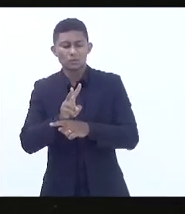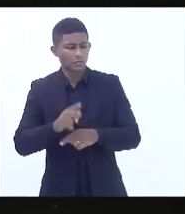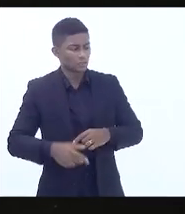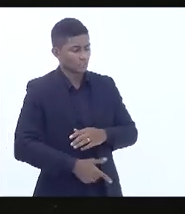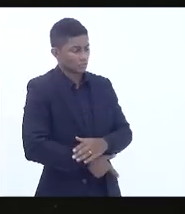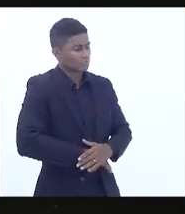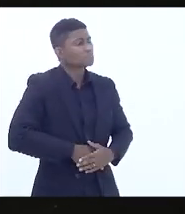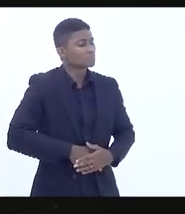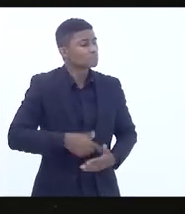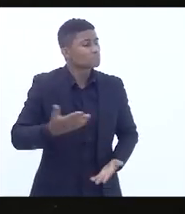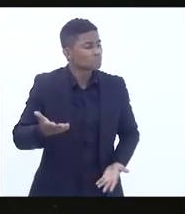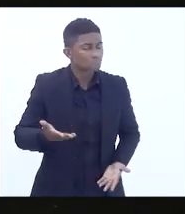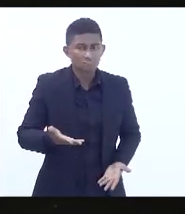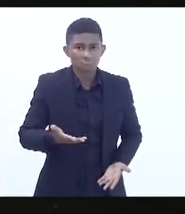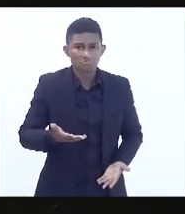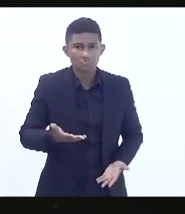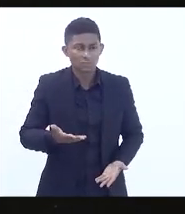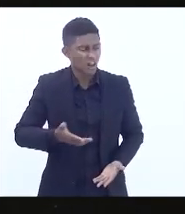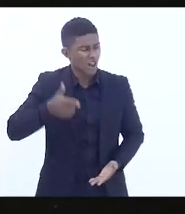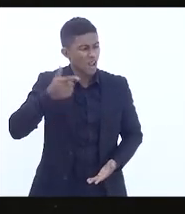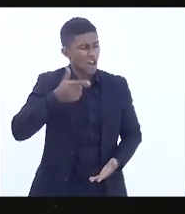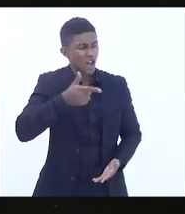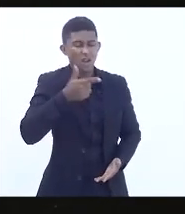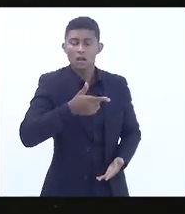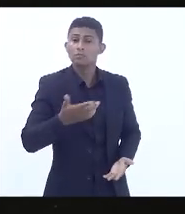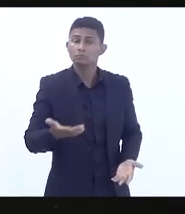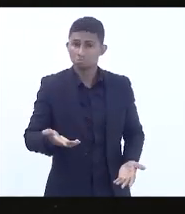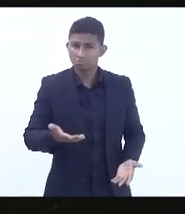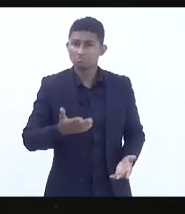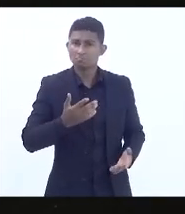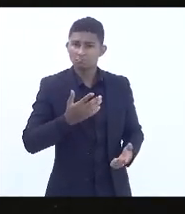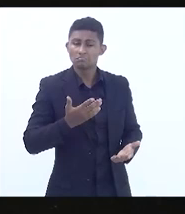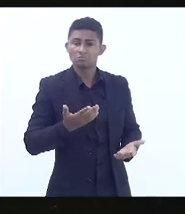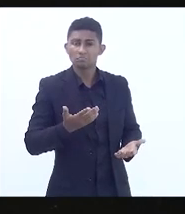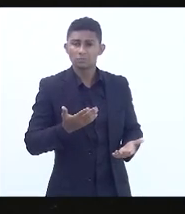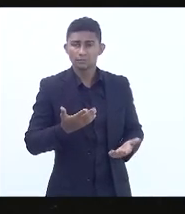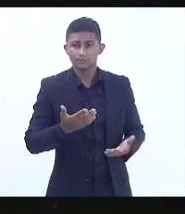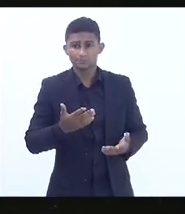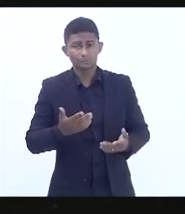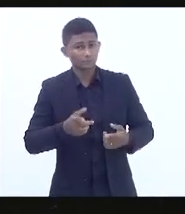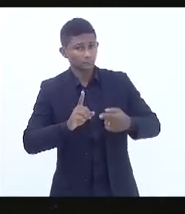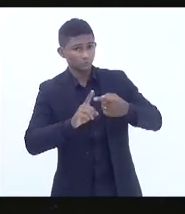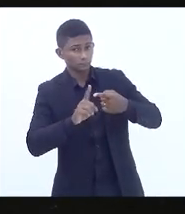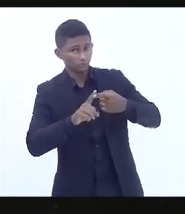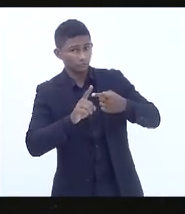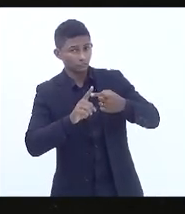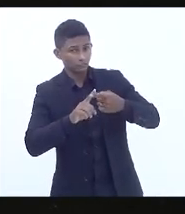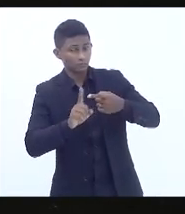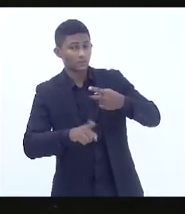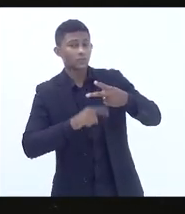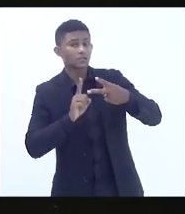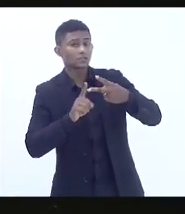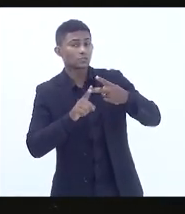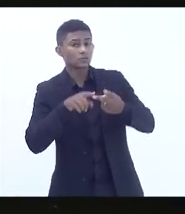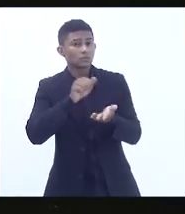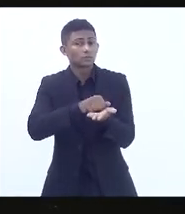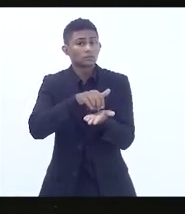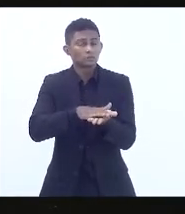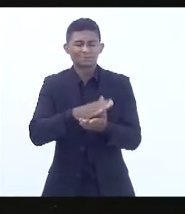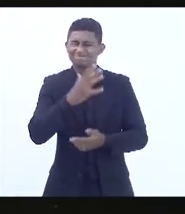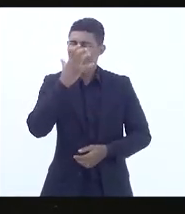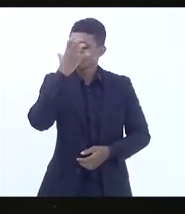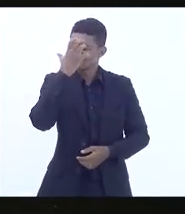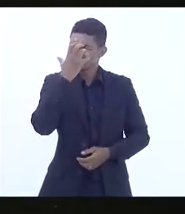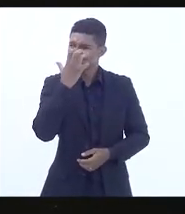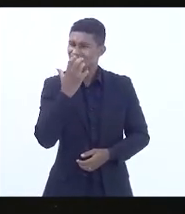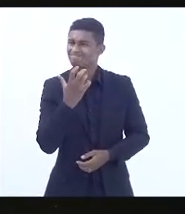fogo e oprime o morador de rua. A segunda denúncia é muito séria, que